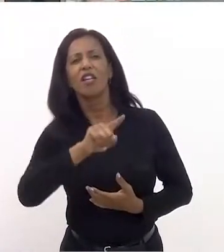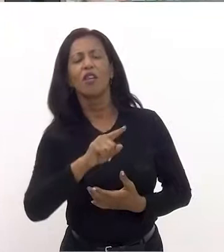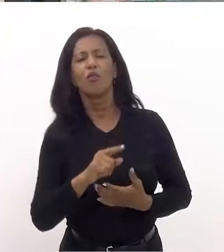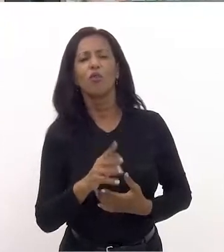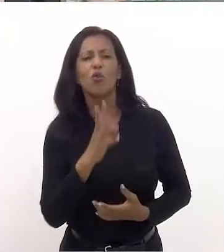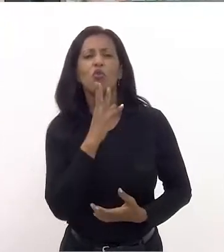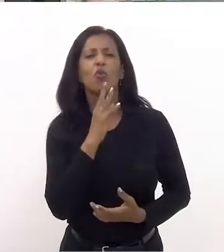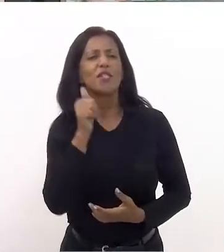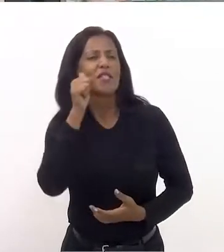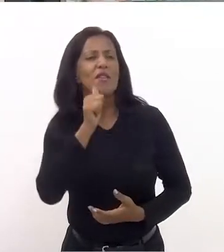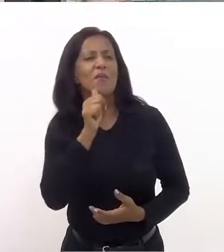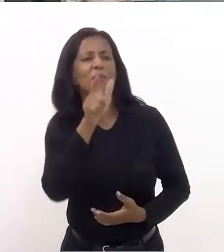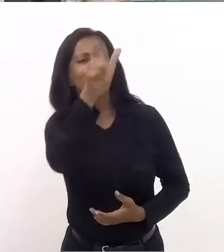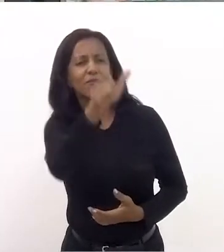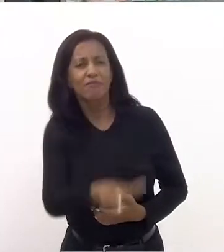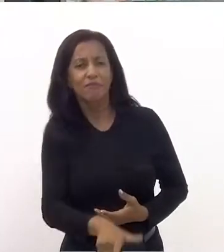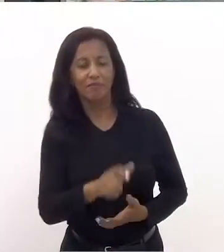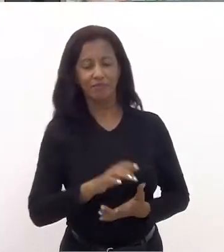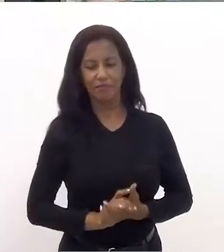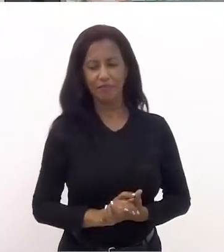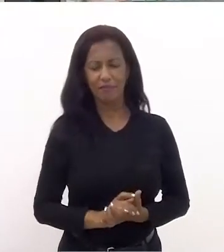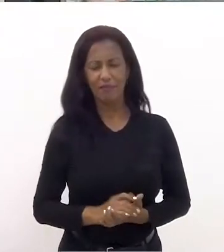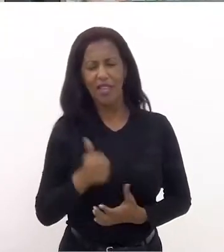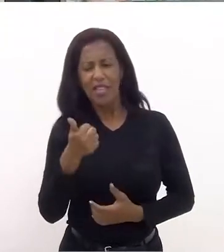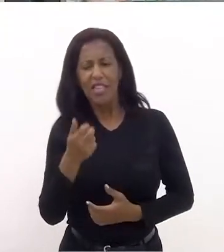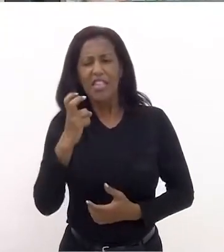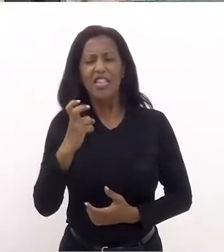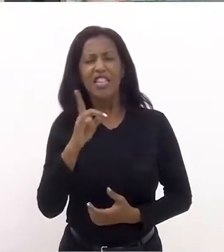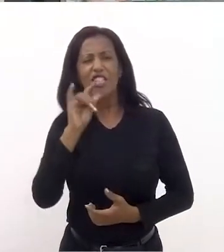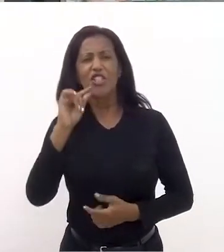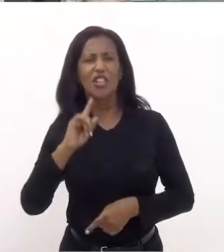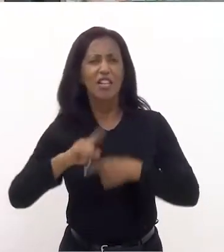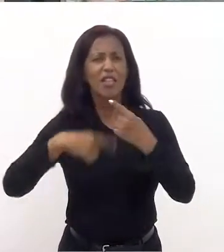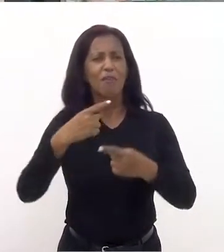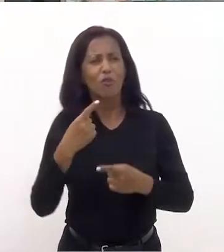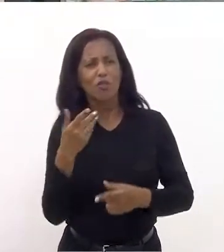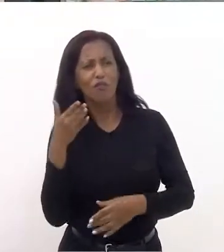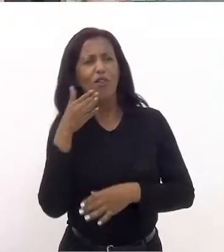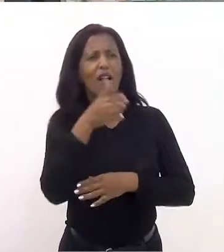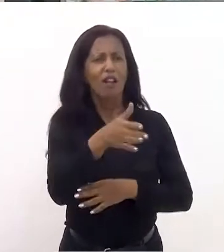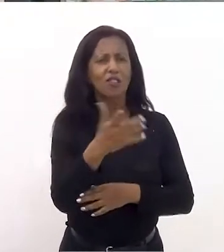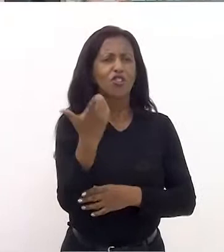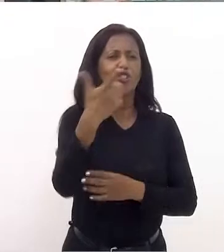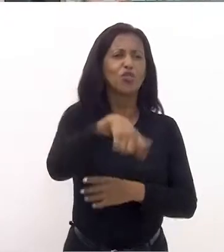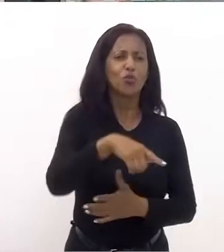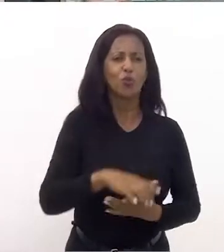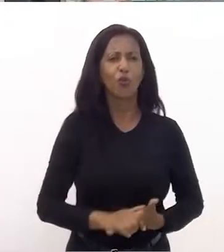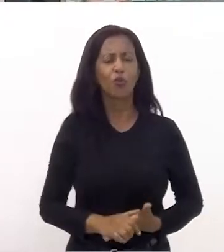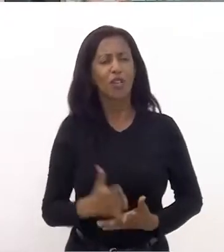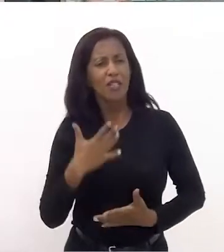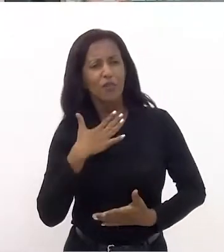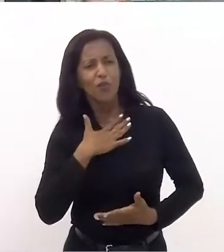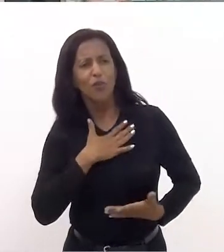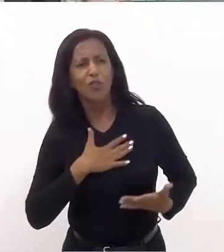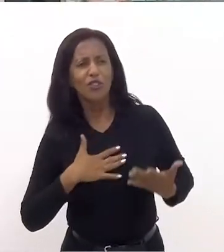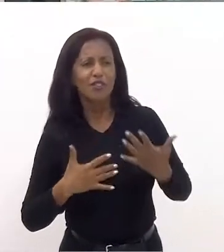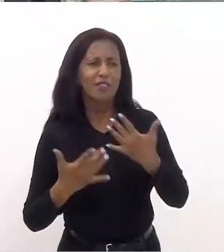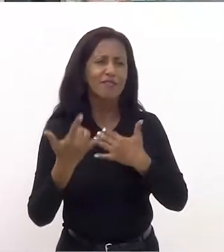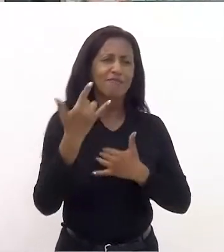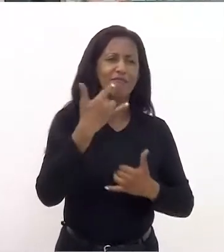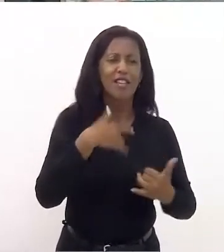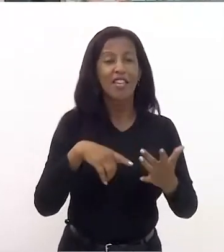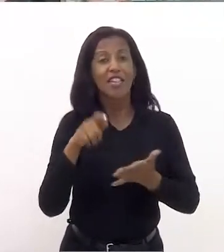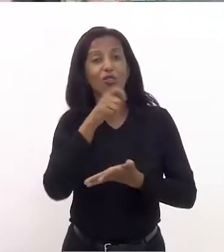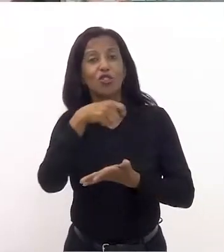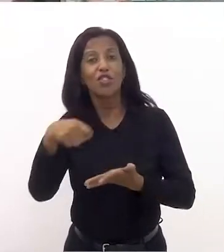fui com essa moça. Aí, no outro 15 dias, eu voltei para ela de novo. E fui gostando dela.